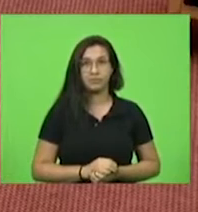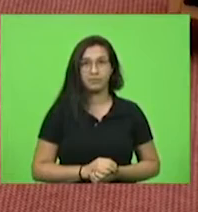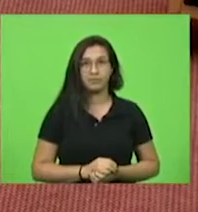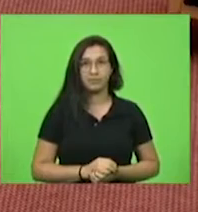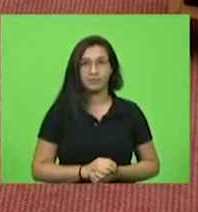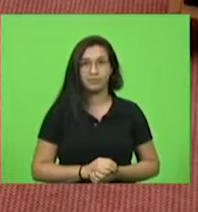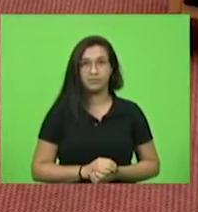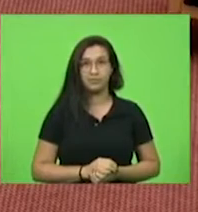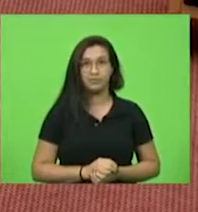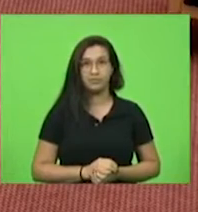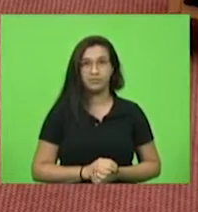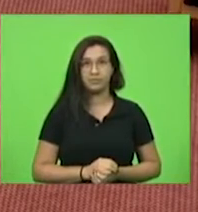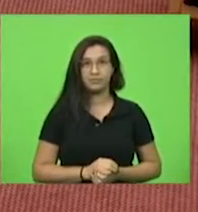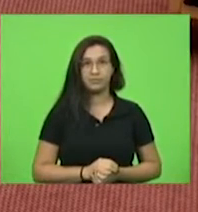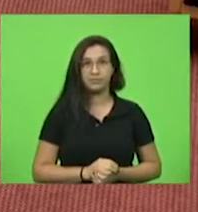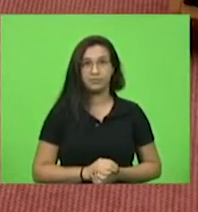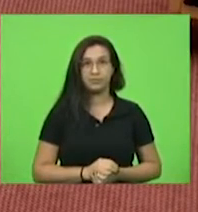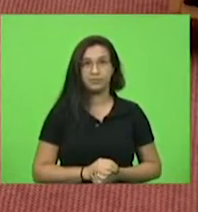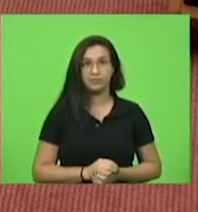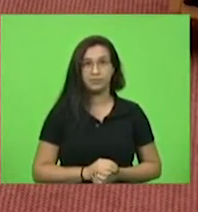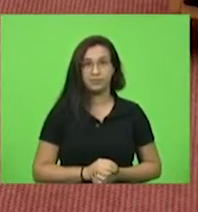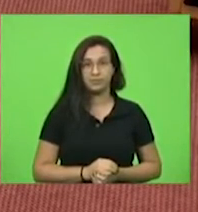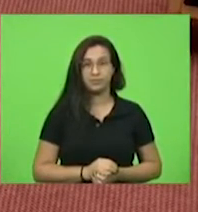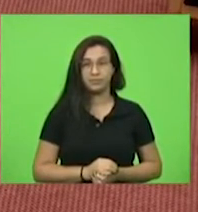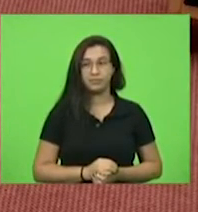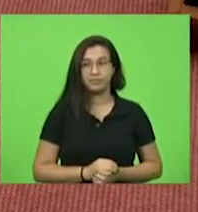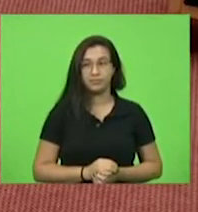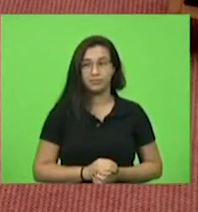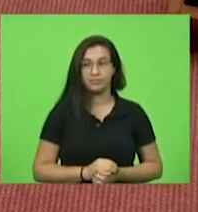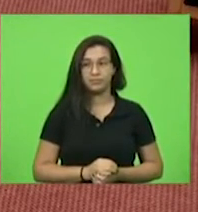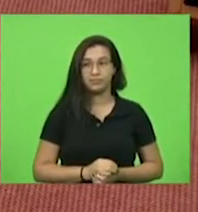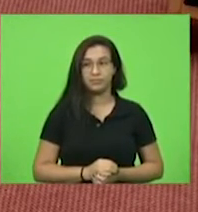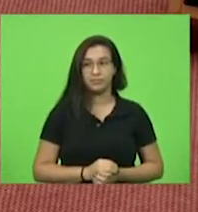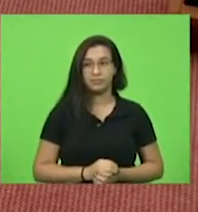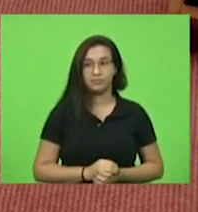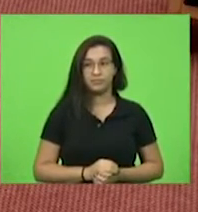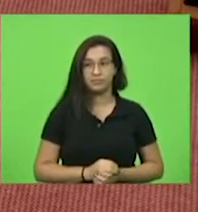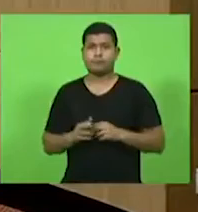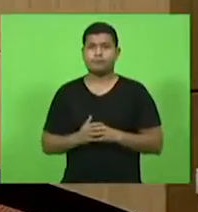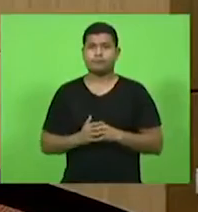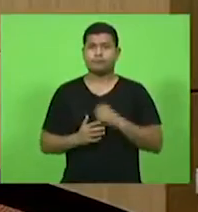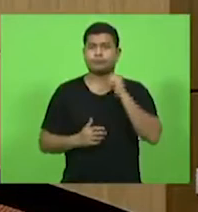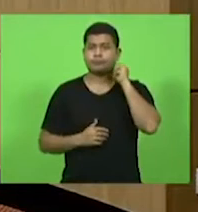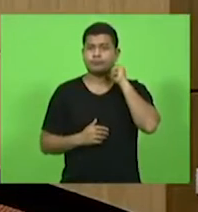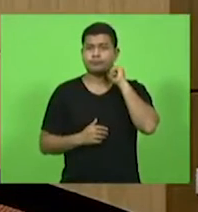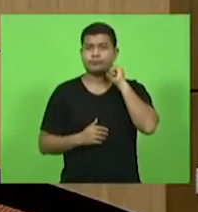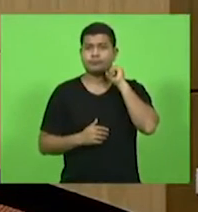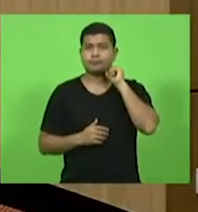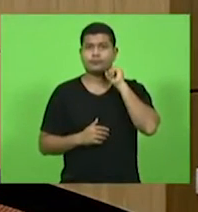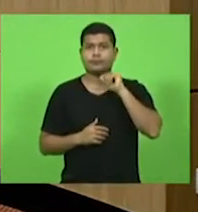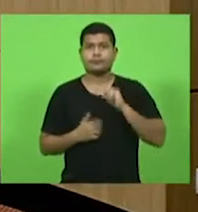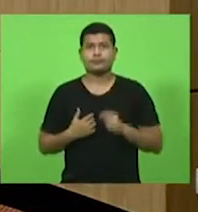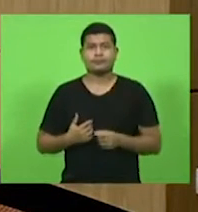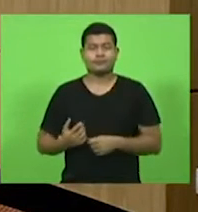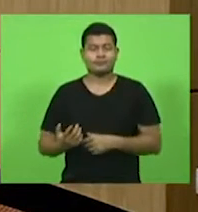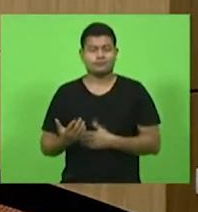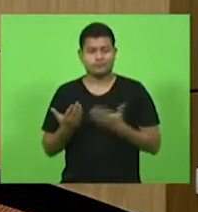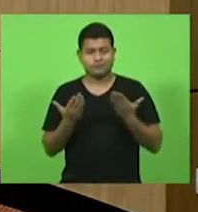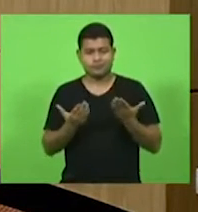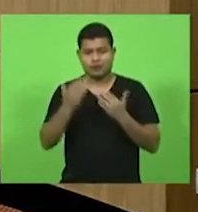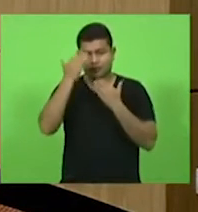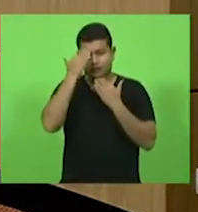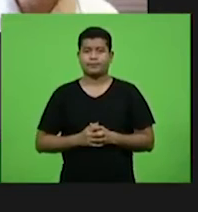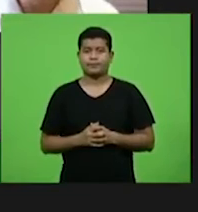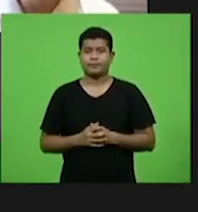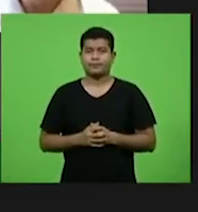Em contrapartida sempre e não poderão demitir funcionários durante o período de carência o tesouro do Estado Vai bancar